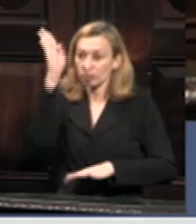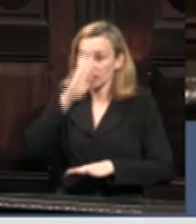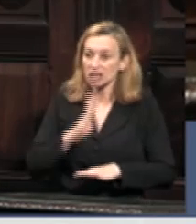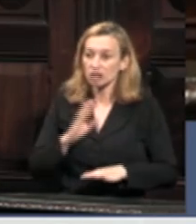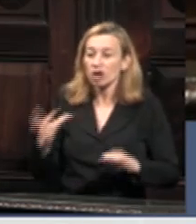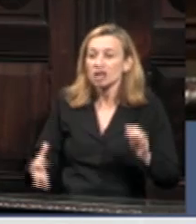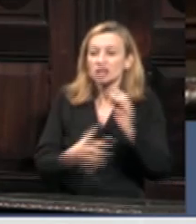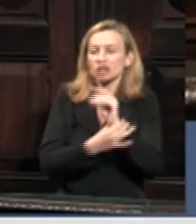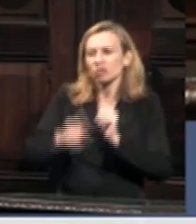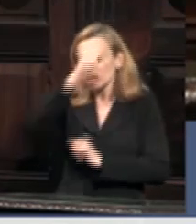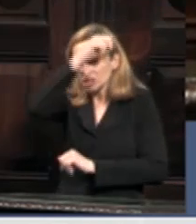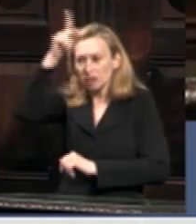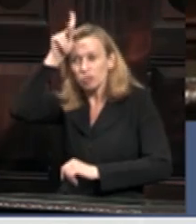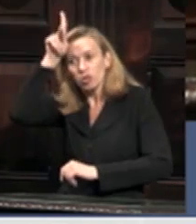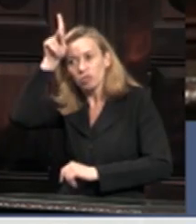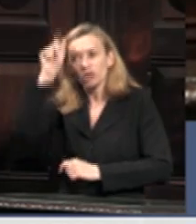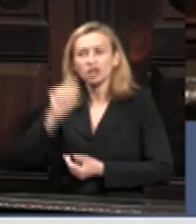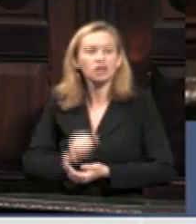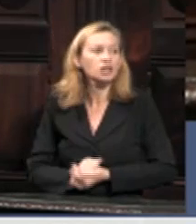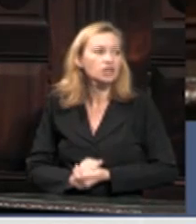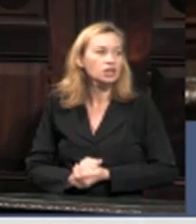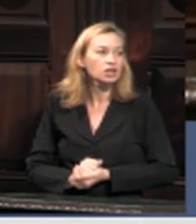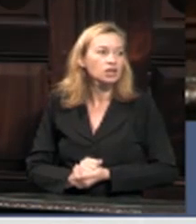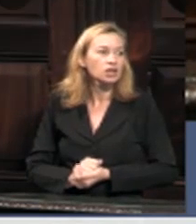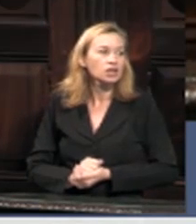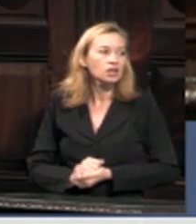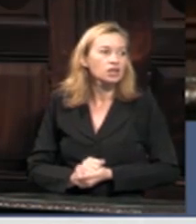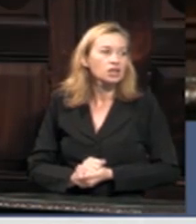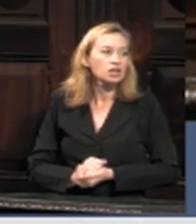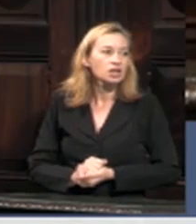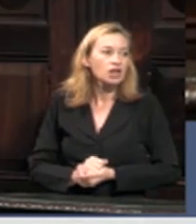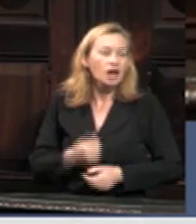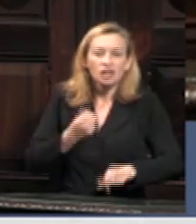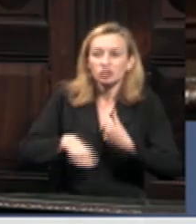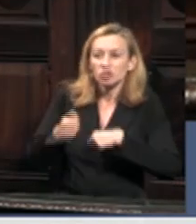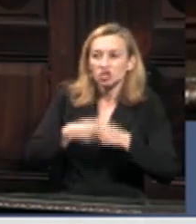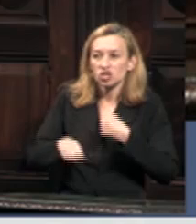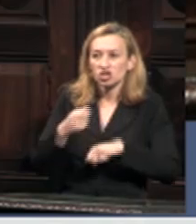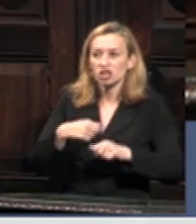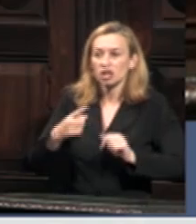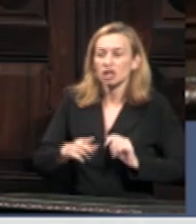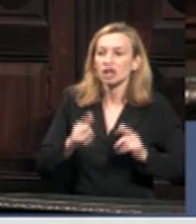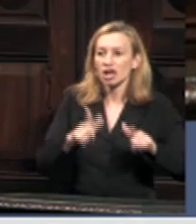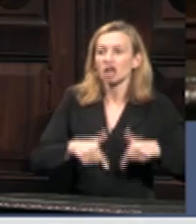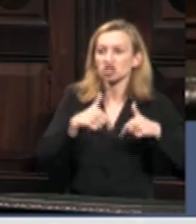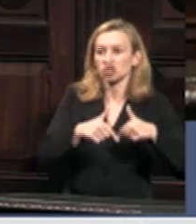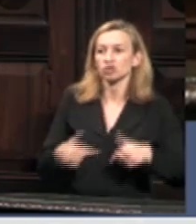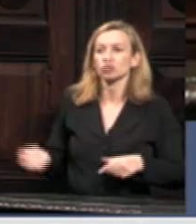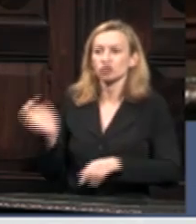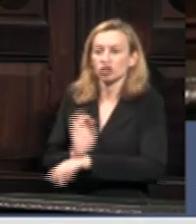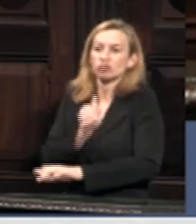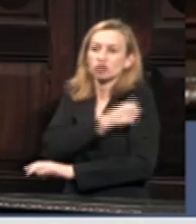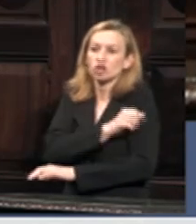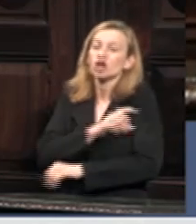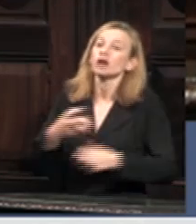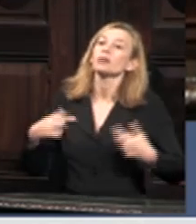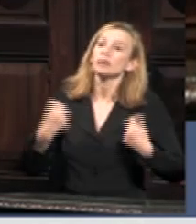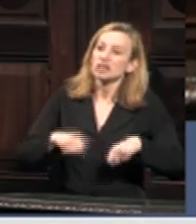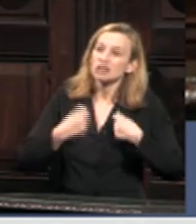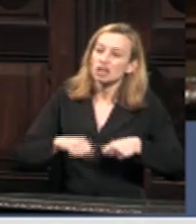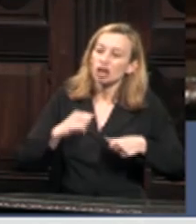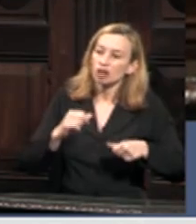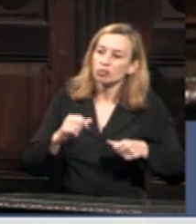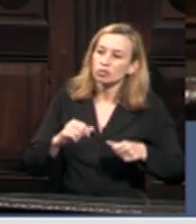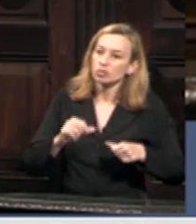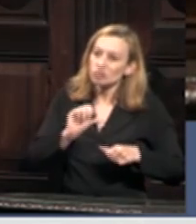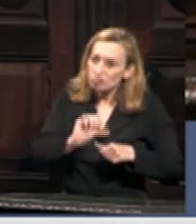segurança pública de fato àqueles que querem investir e empreender no Rio de Janeiro. Nós temos que virar essa página.